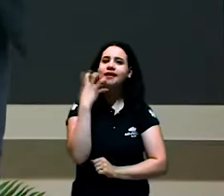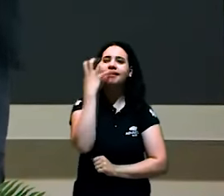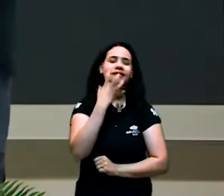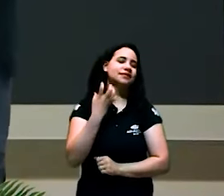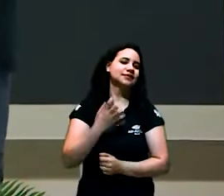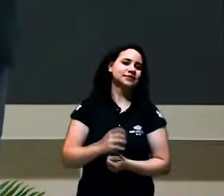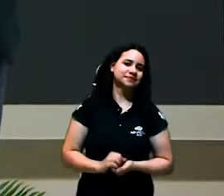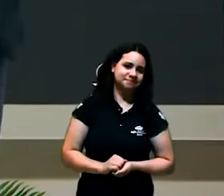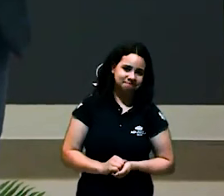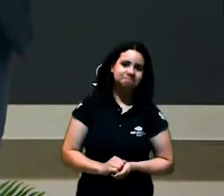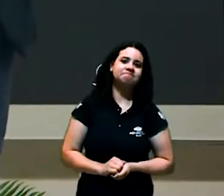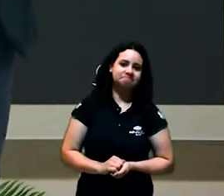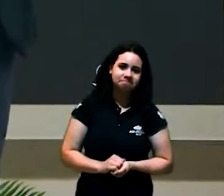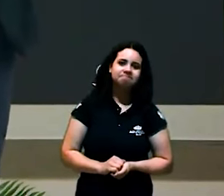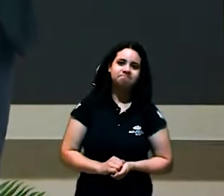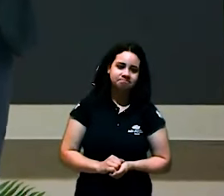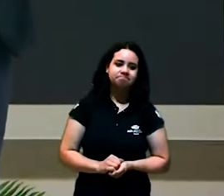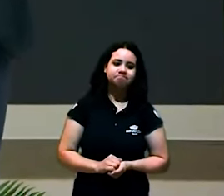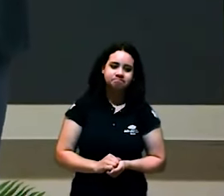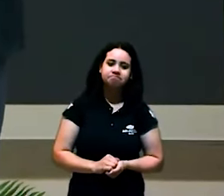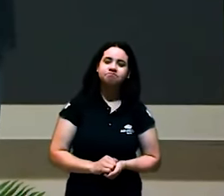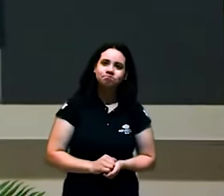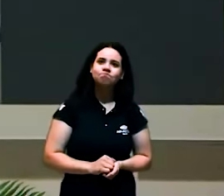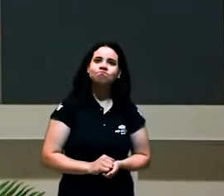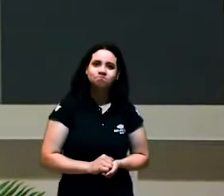Esse amor por Ele.